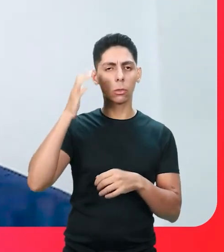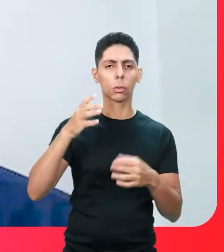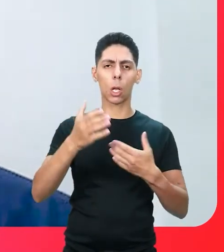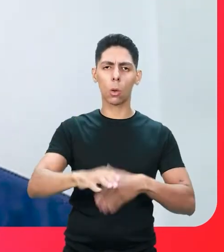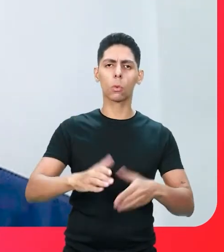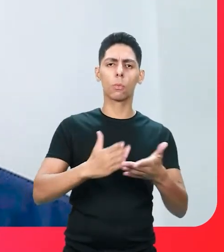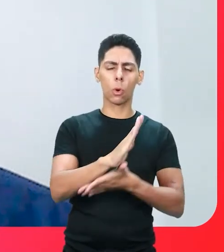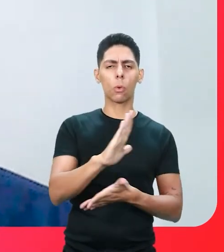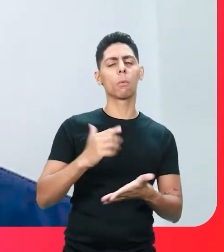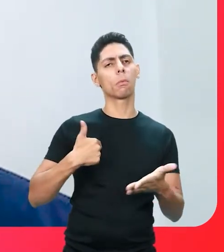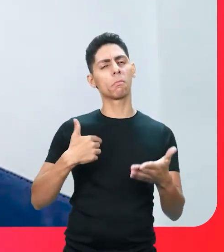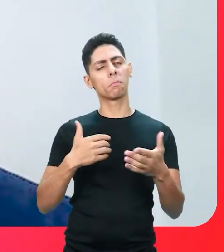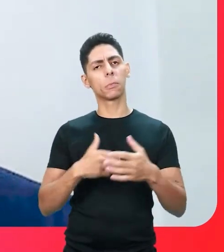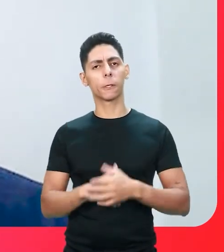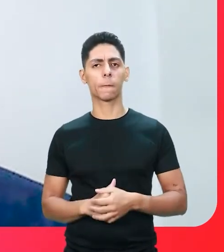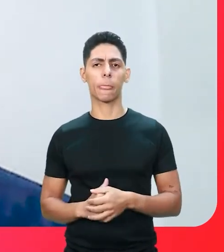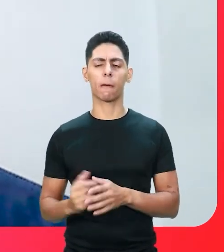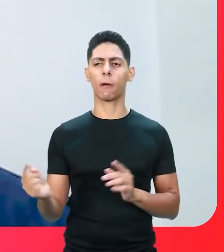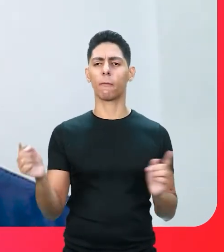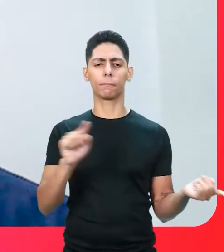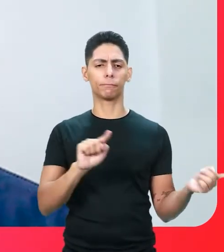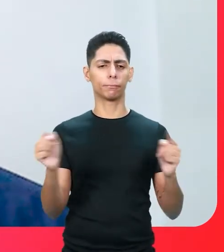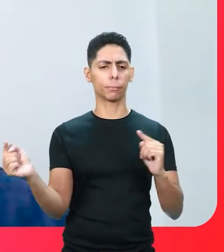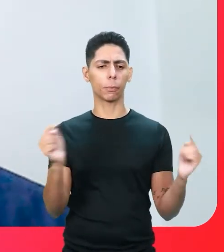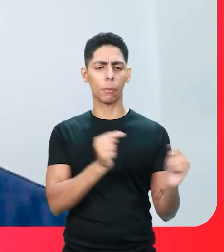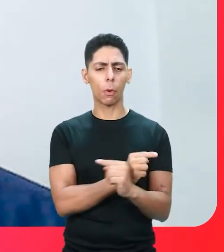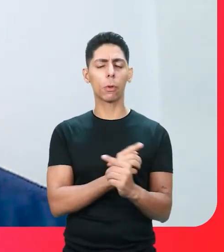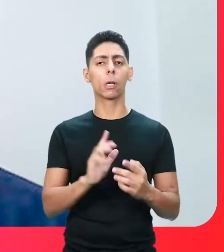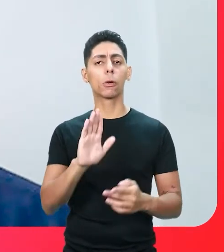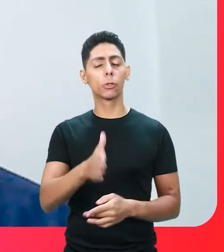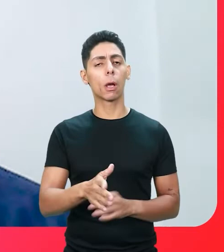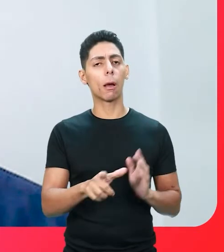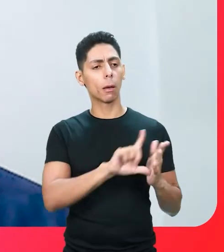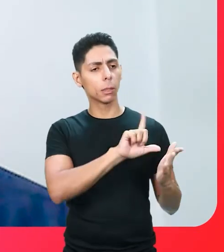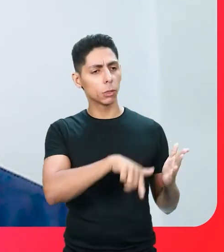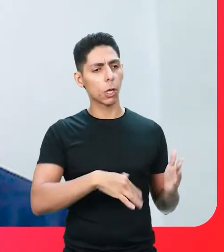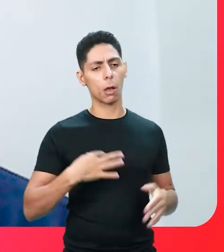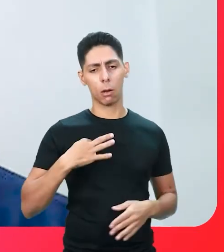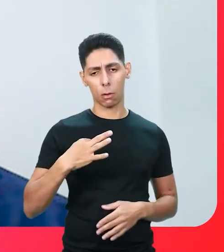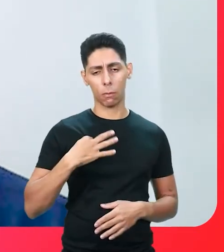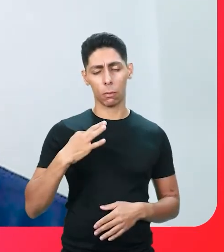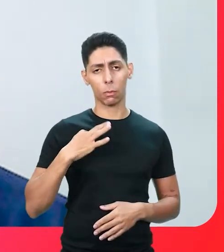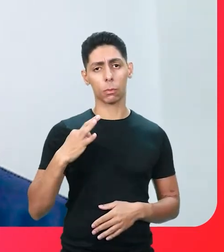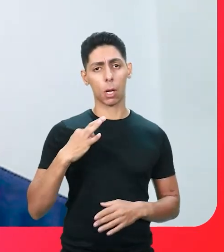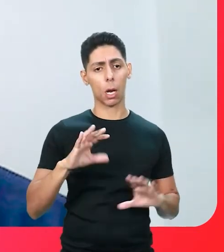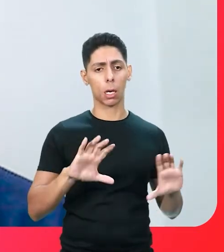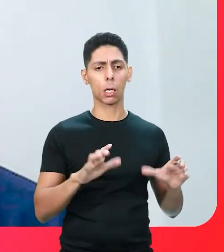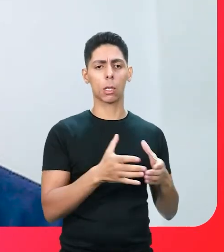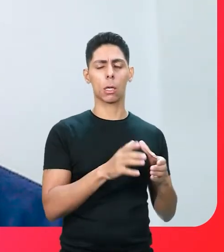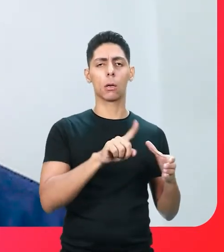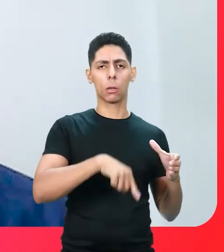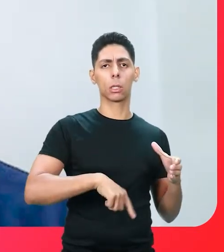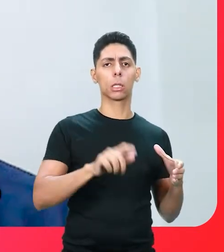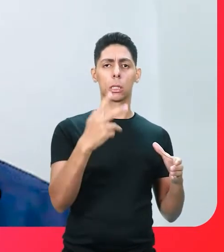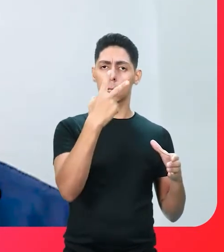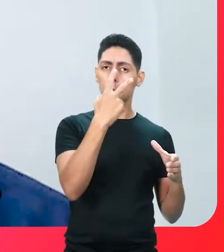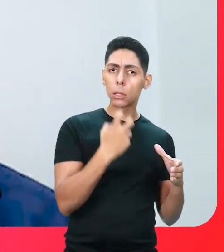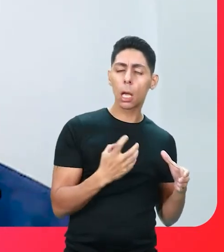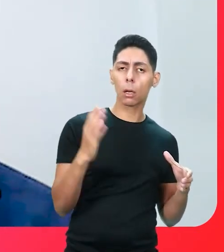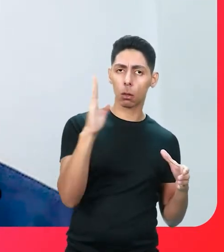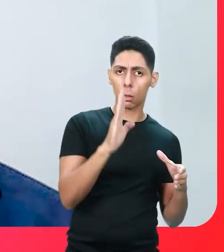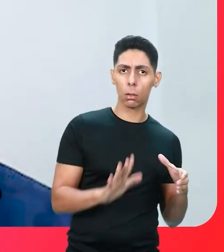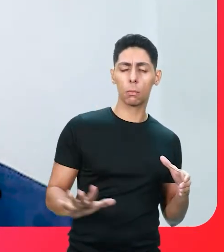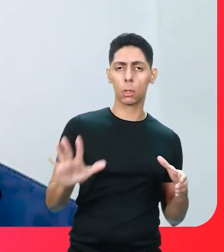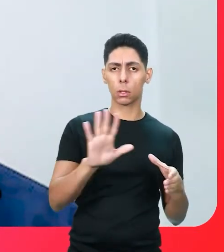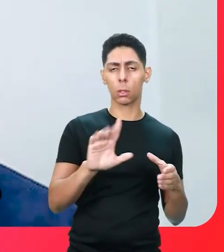na Dutra, né, para lá e para cá, para lá e para cá. Eu já tinha comentado, eu já era voluntário da ONCB, da Organização Nacional de Cegos Brasil, o Beto